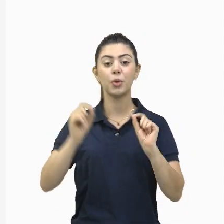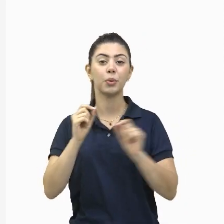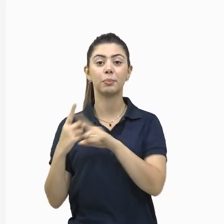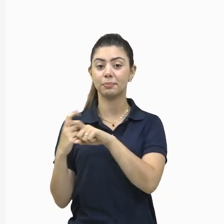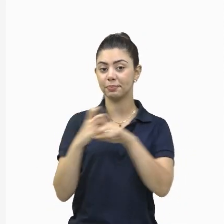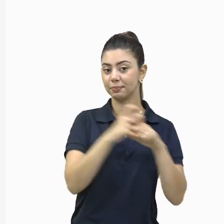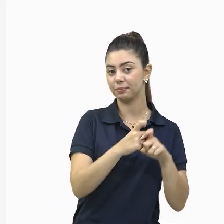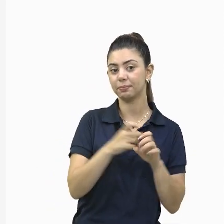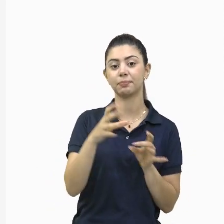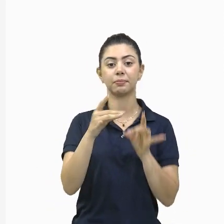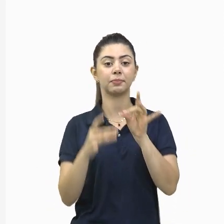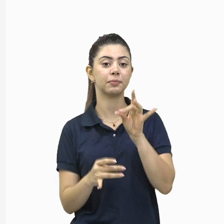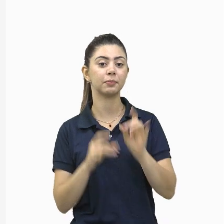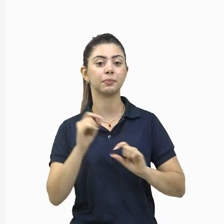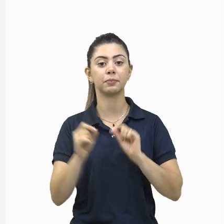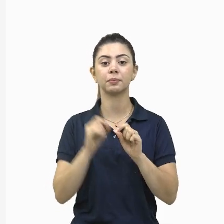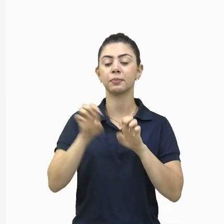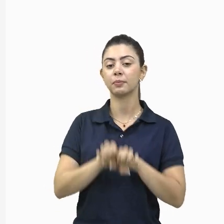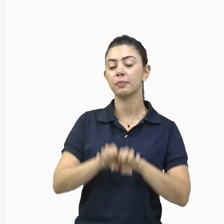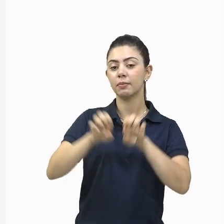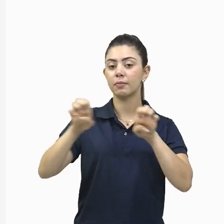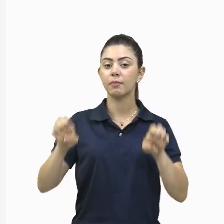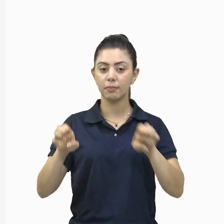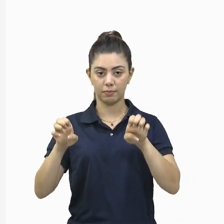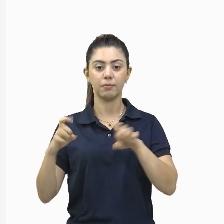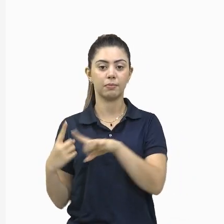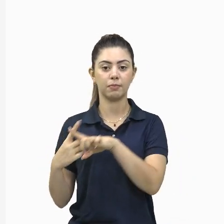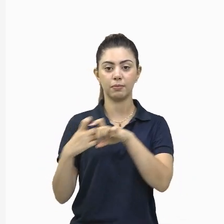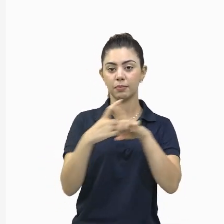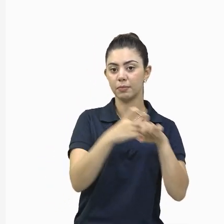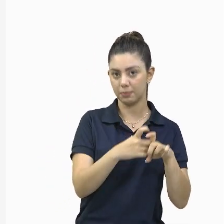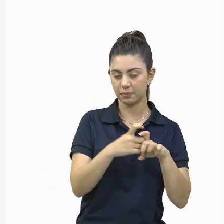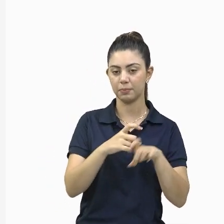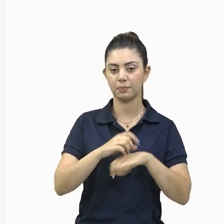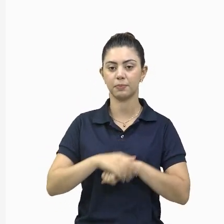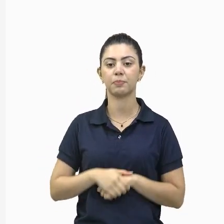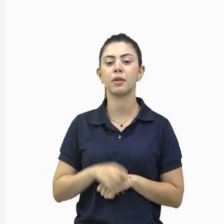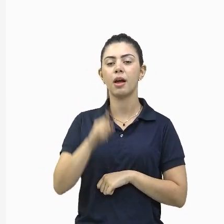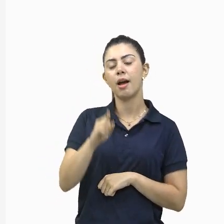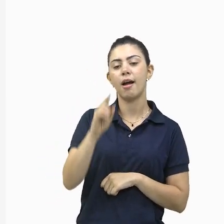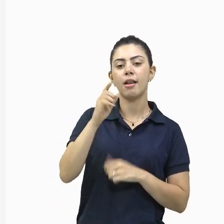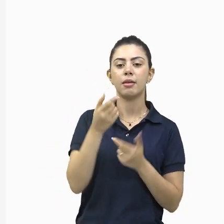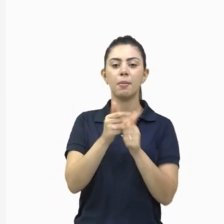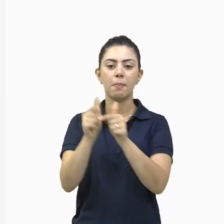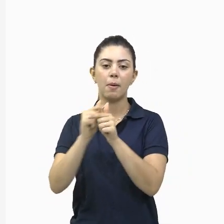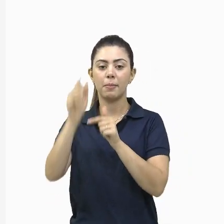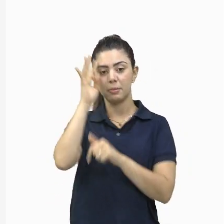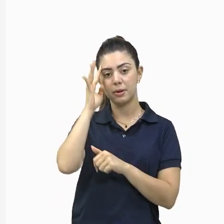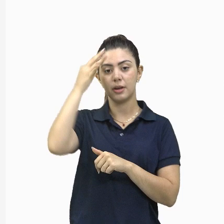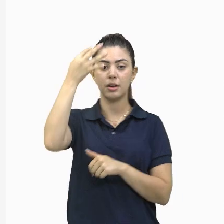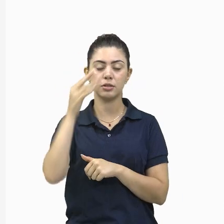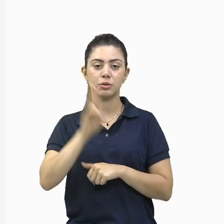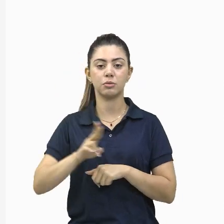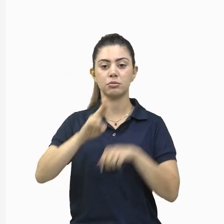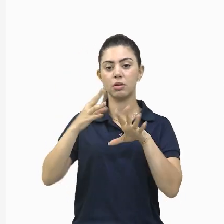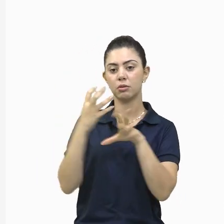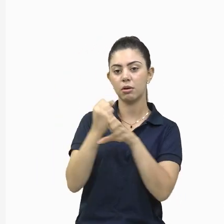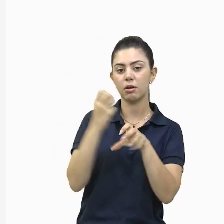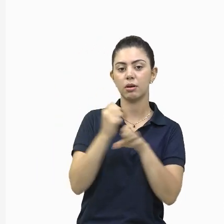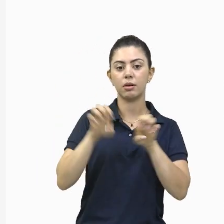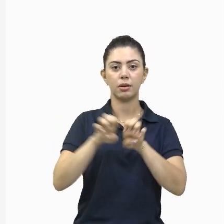conhecimento polinômios, detalhamento, aplicações de polinômios, resolver situações problemas envolvendo o cálculo de